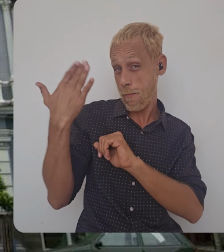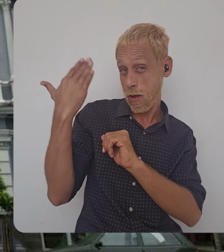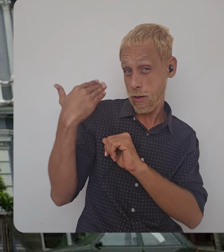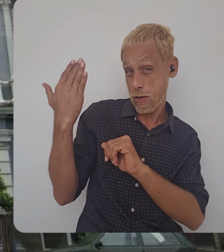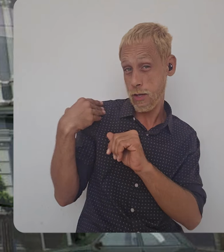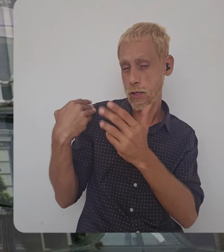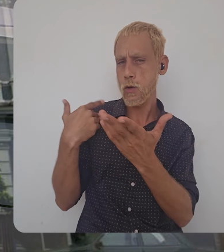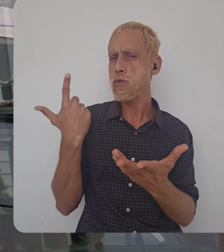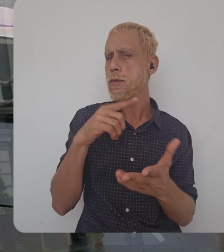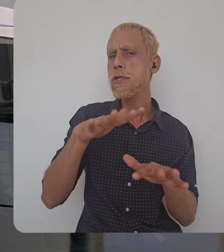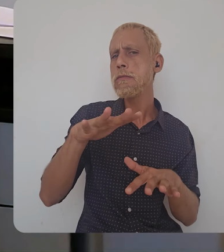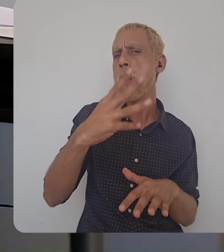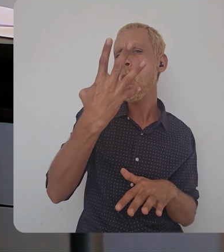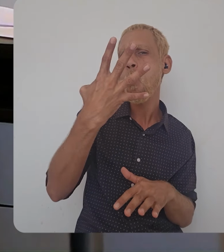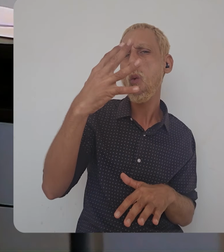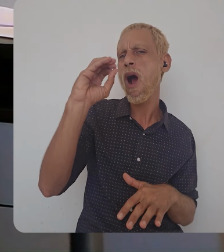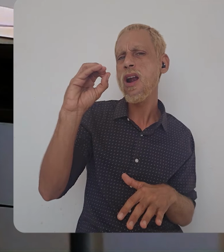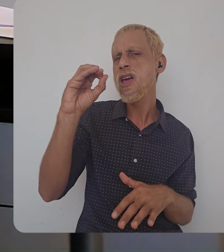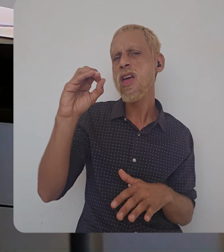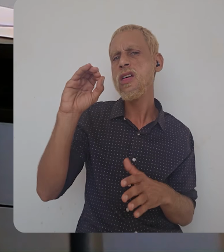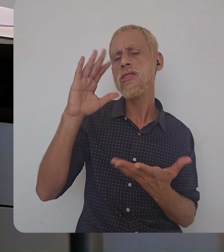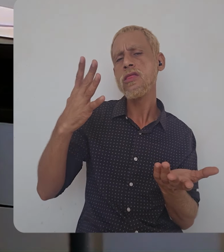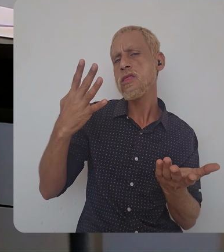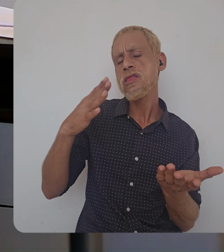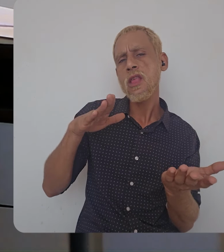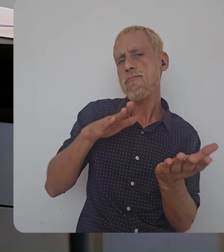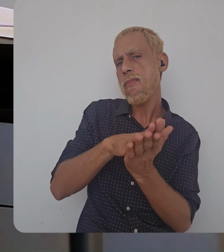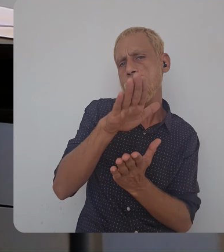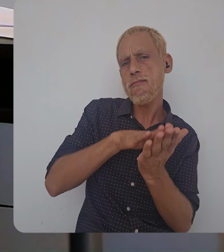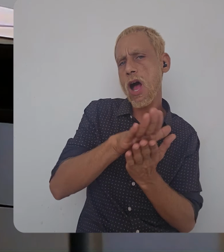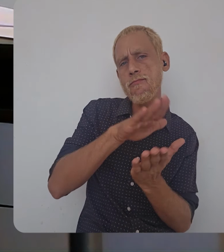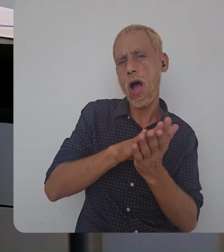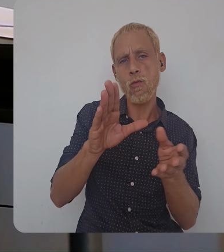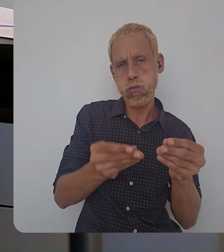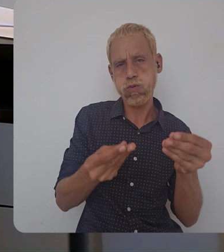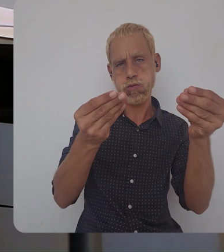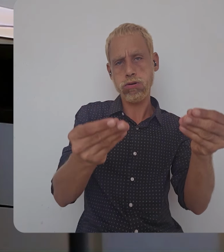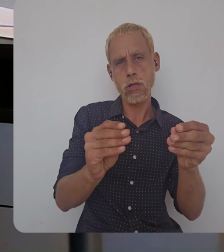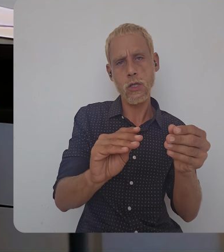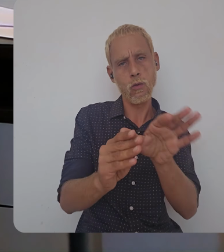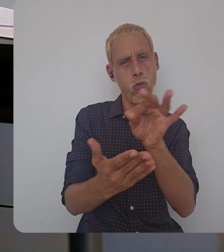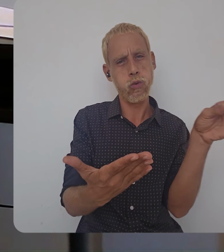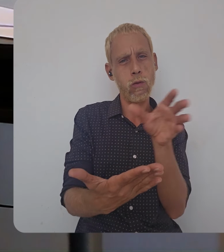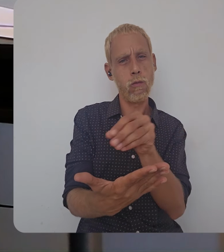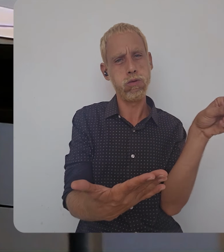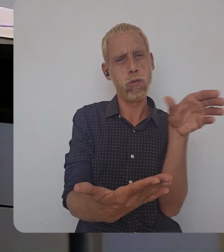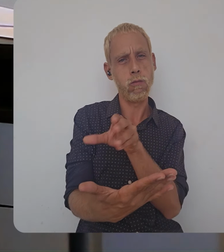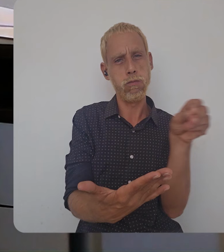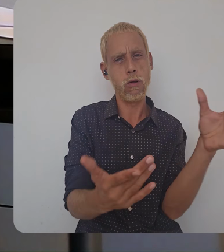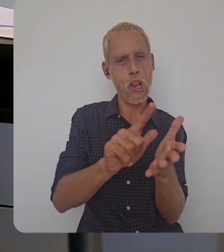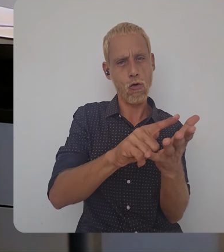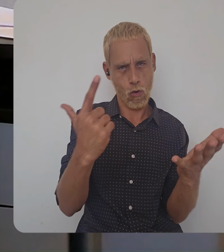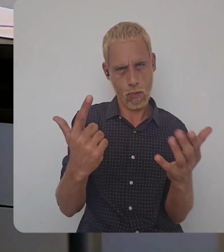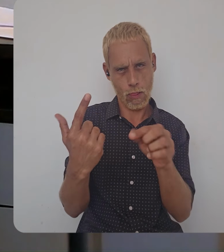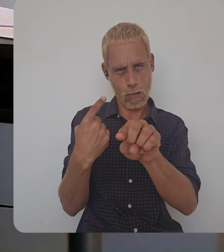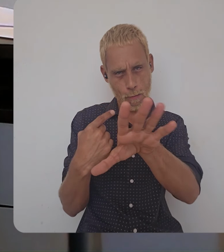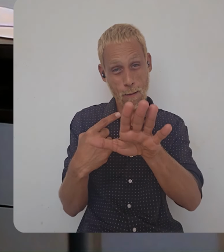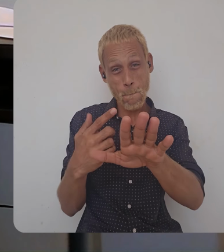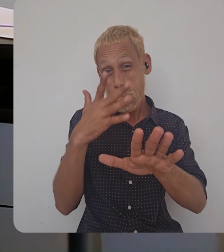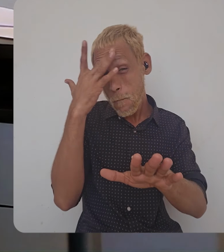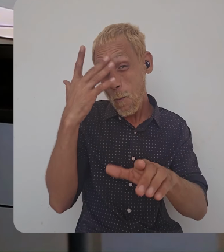para outro dia. Nesta época, o Diário de Pernambuco conseguia botar 40 páginas diariamente. Então, funcionava